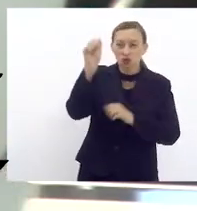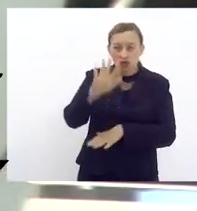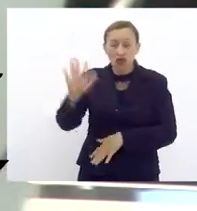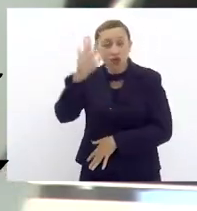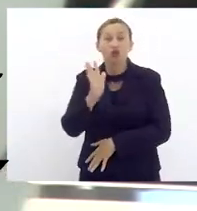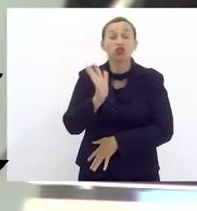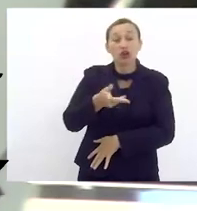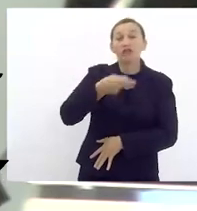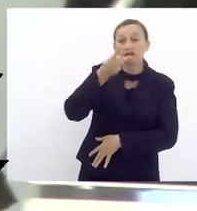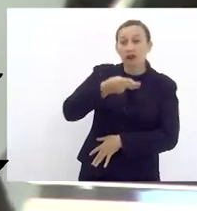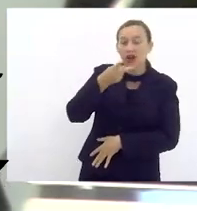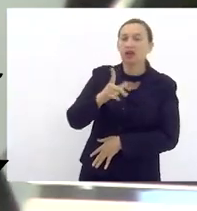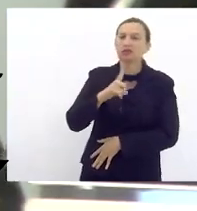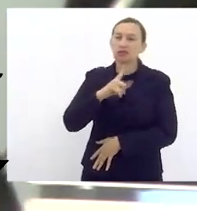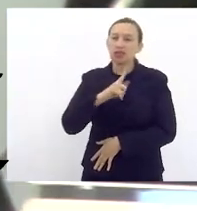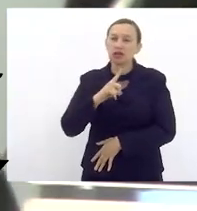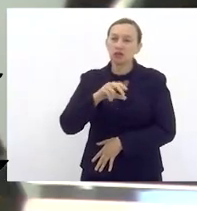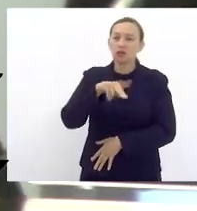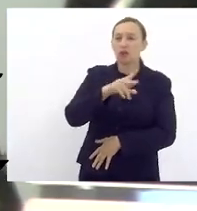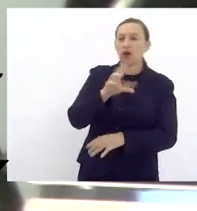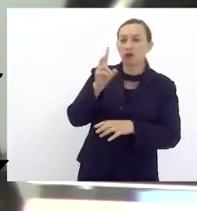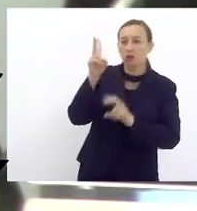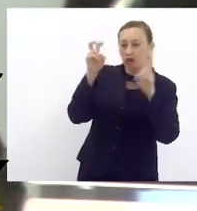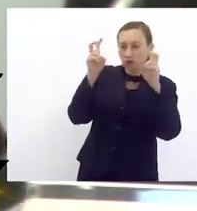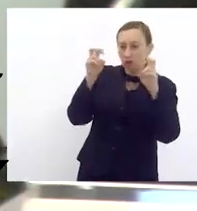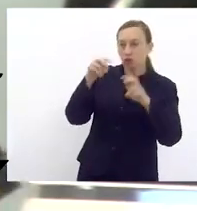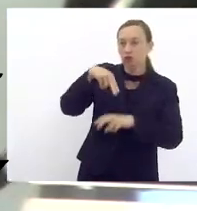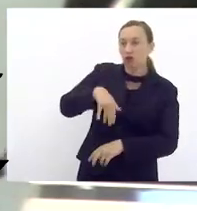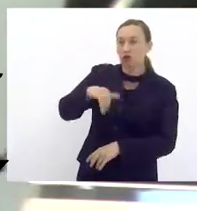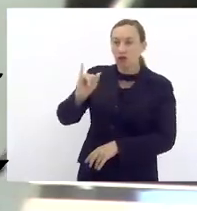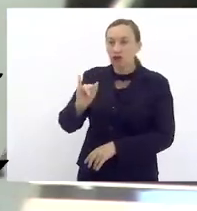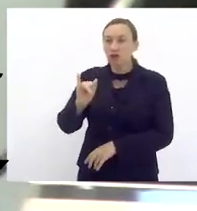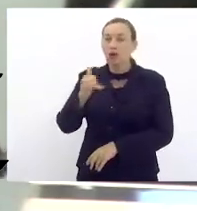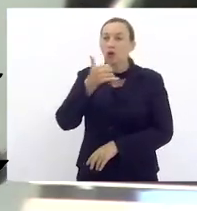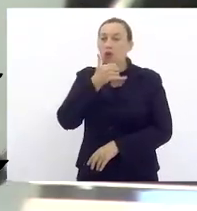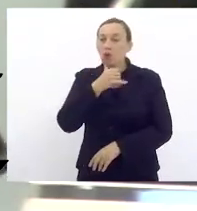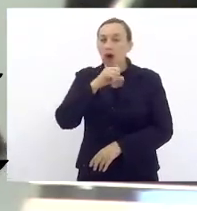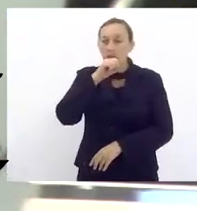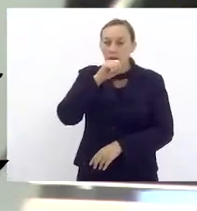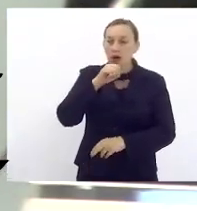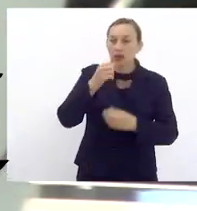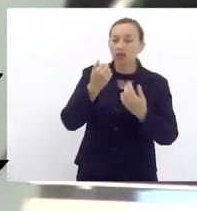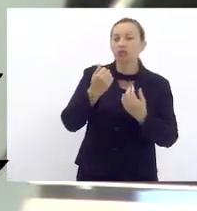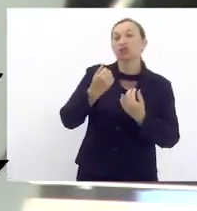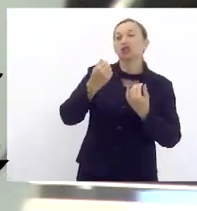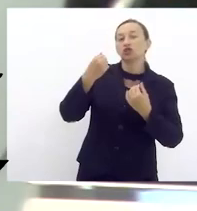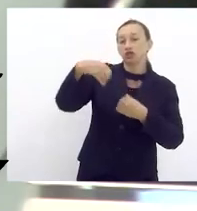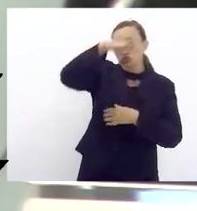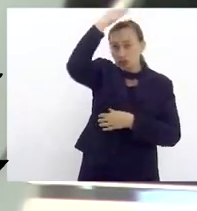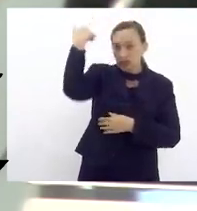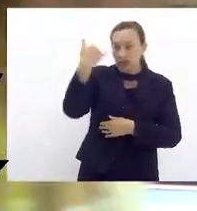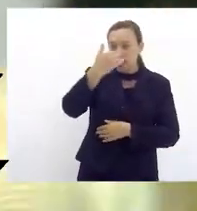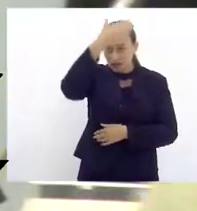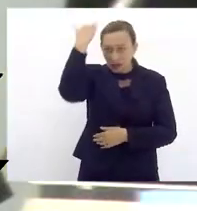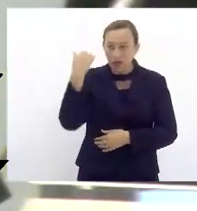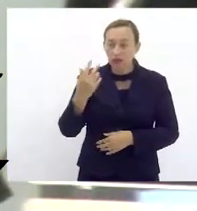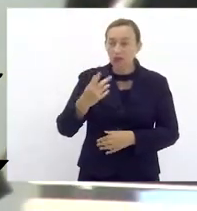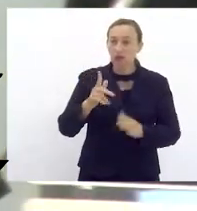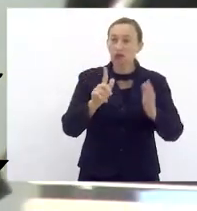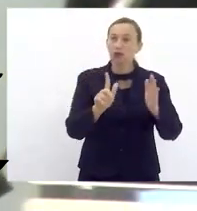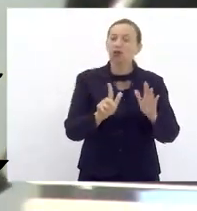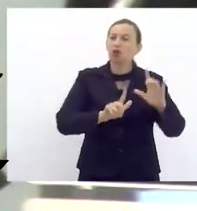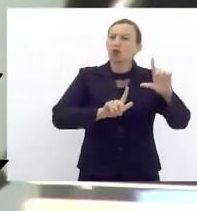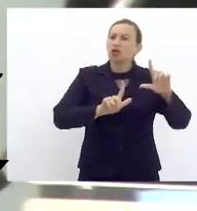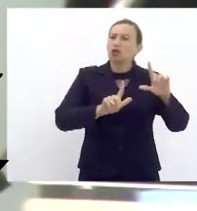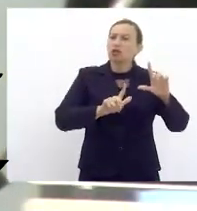disso a gente teve o caso em Nova Iguaçu de uma mãe de santo que foi agredida e a slogan da matéria ela mãe de santo diz que é agredida ela